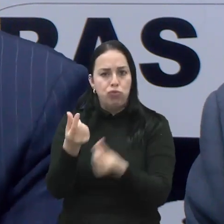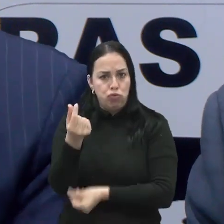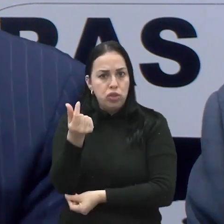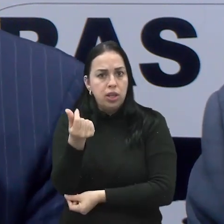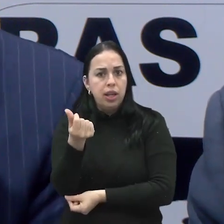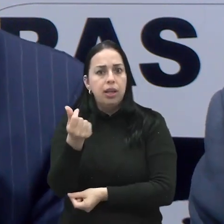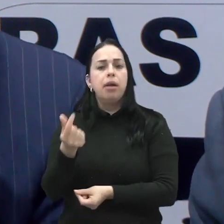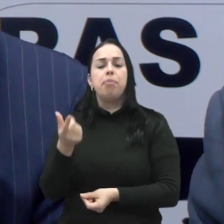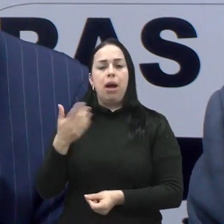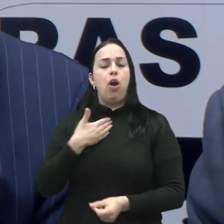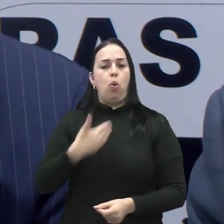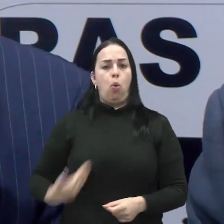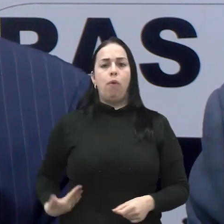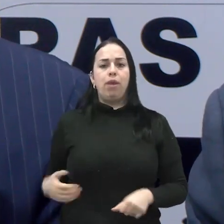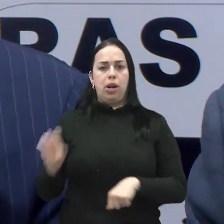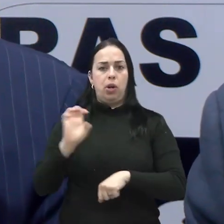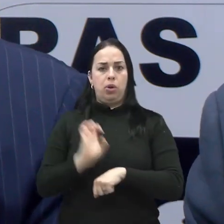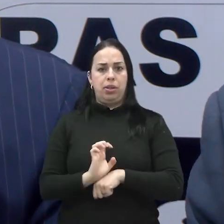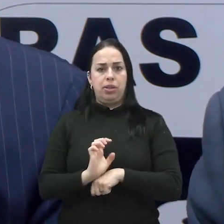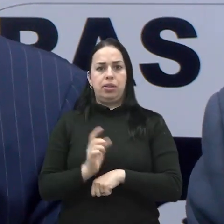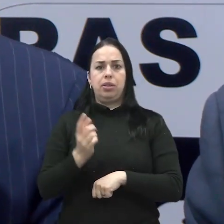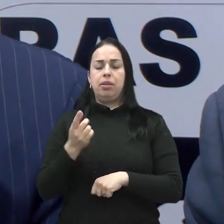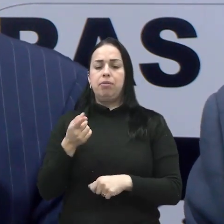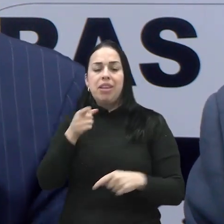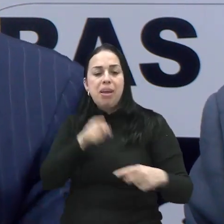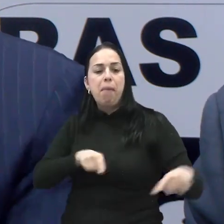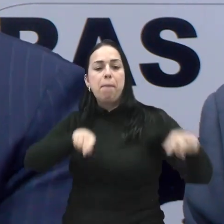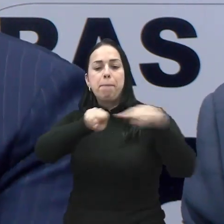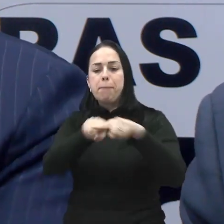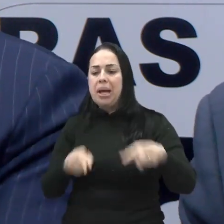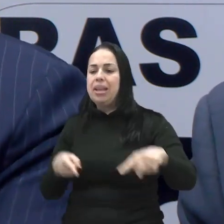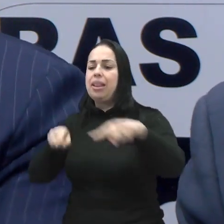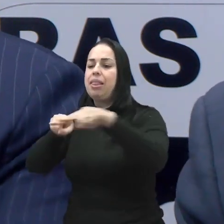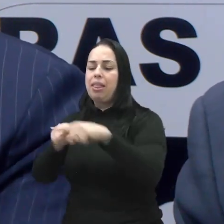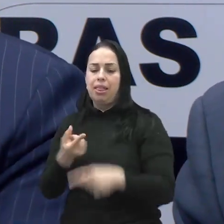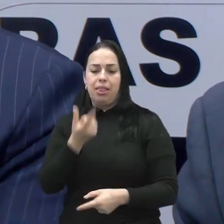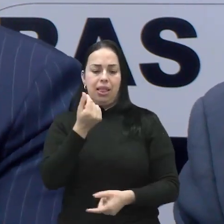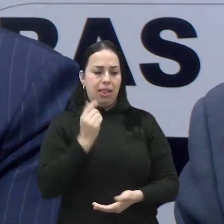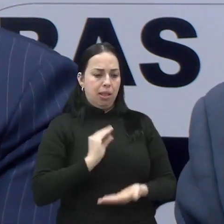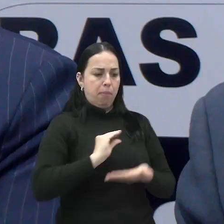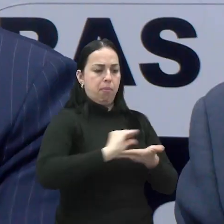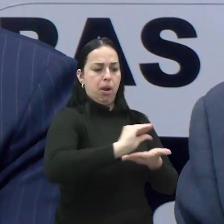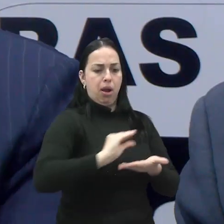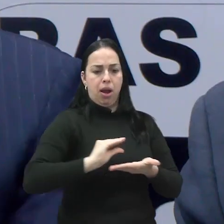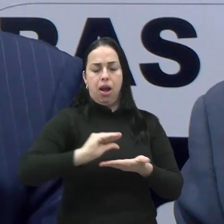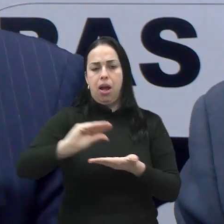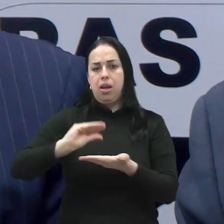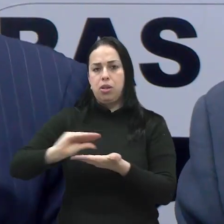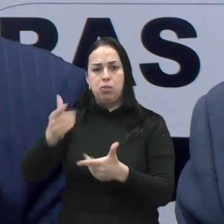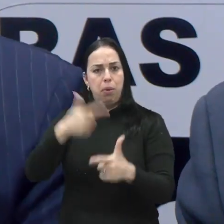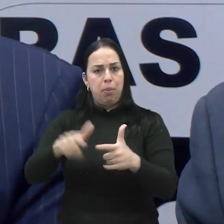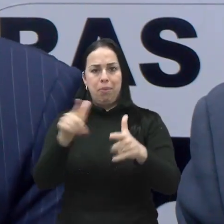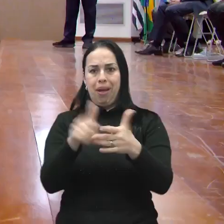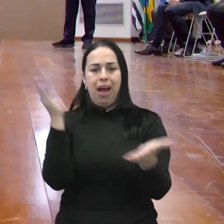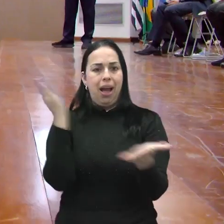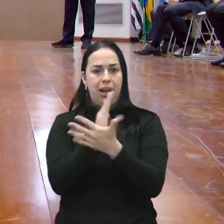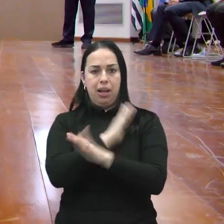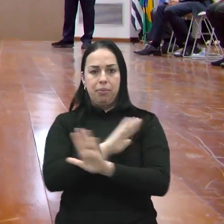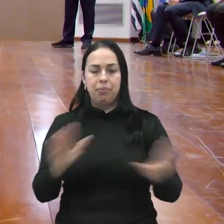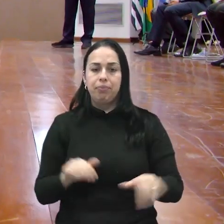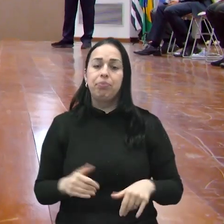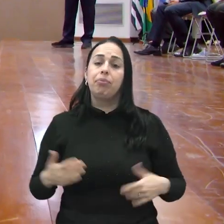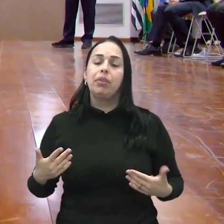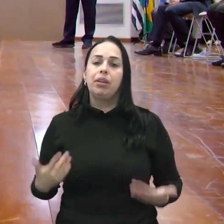ou de assistência, para que o governo do estado possa ser parceiro para estar resolvendo esses problemas regionalmente.